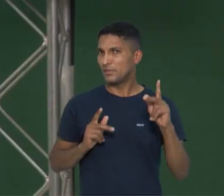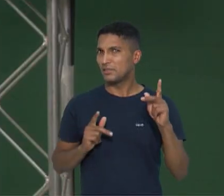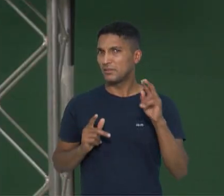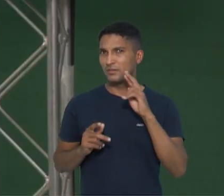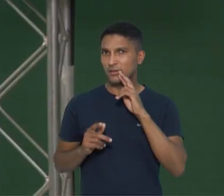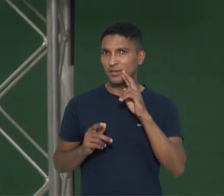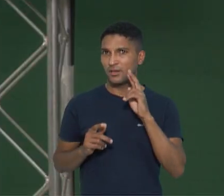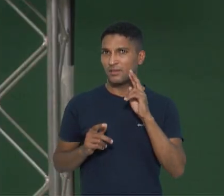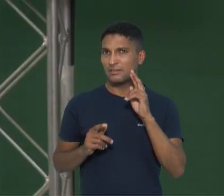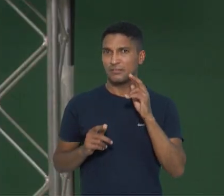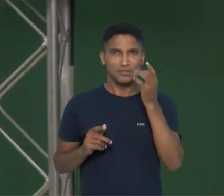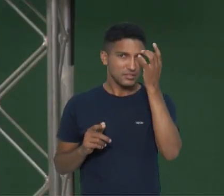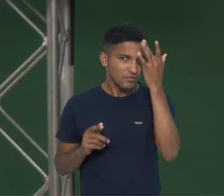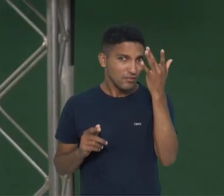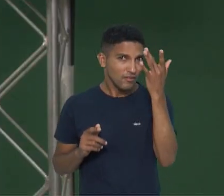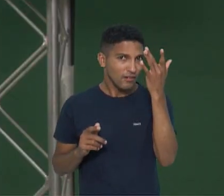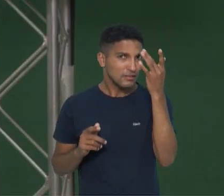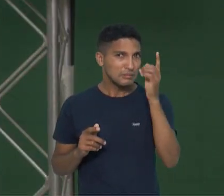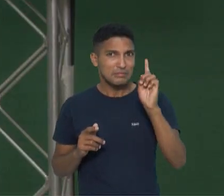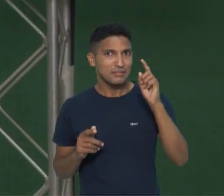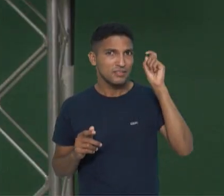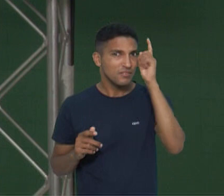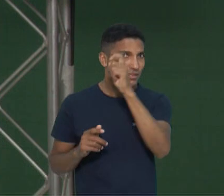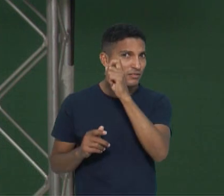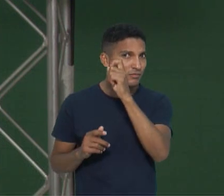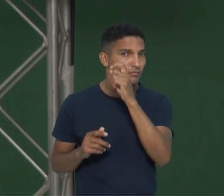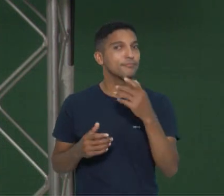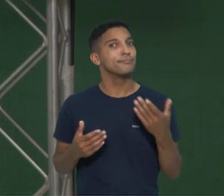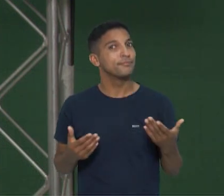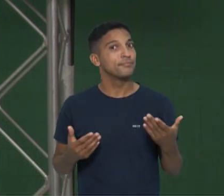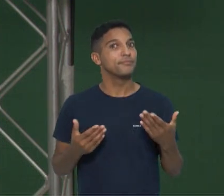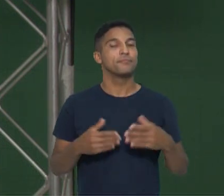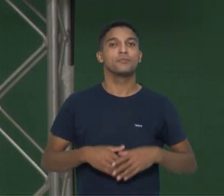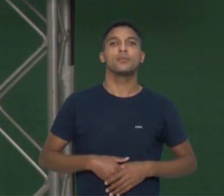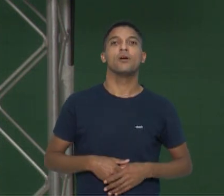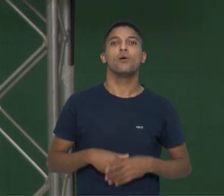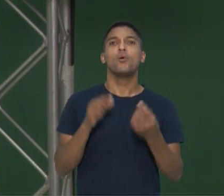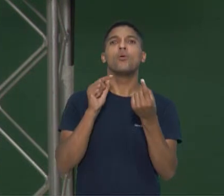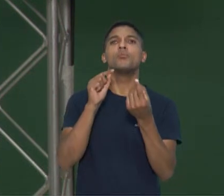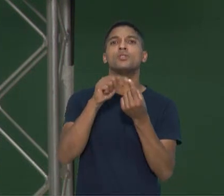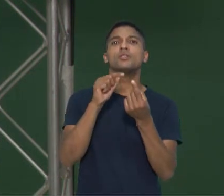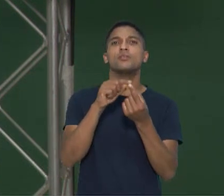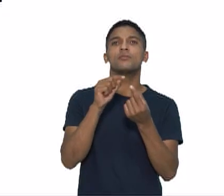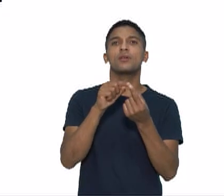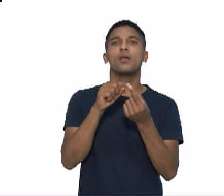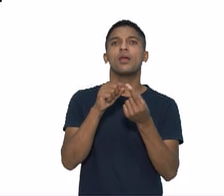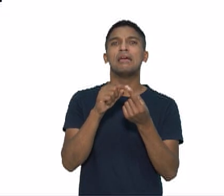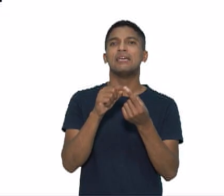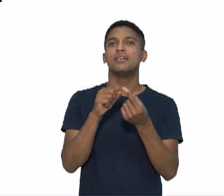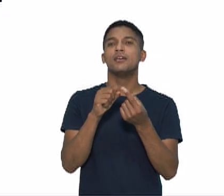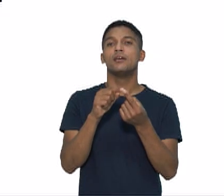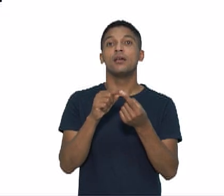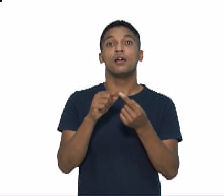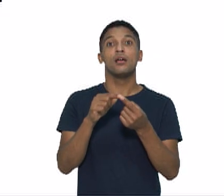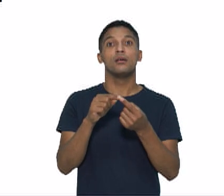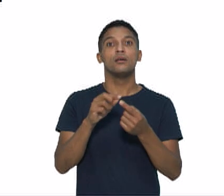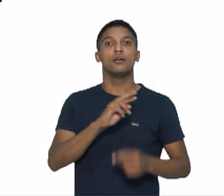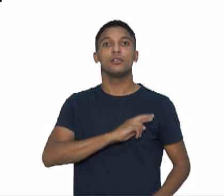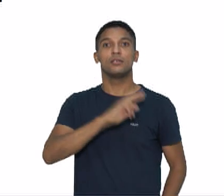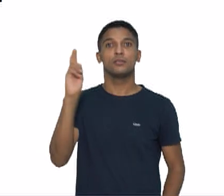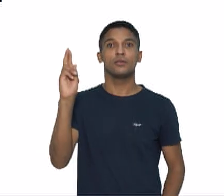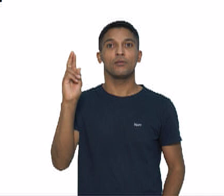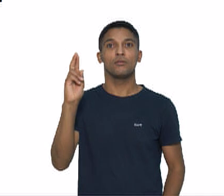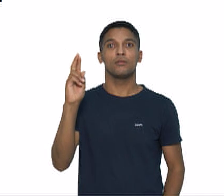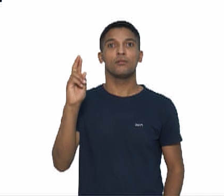tão difícil, não é? Muito bem. Olha só. Então, qual que era o motivo, né? Vamos ver? Ó, porque a religião islâmica diz